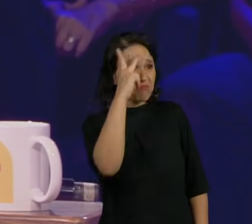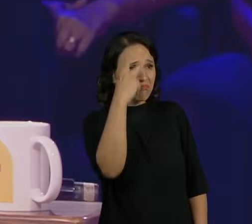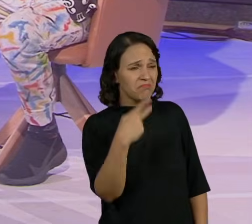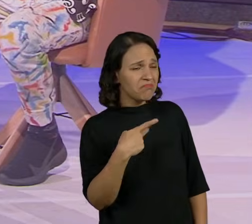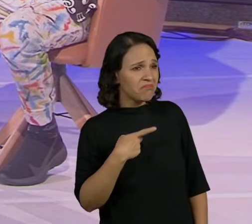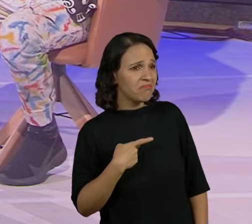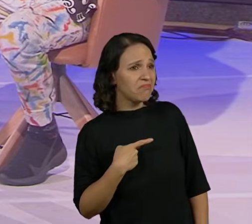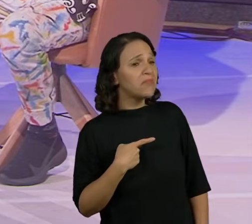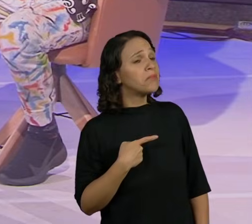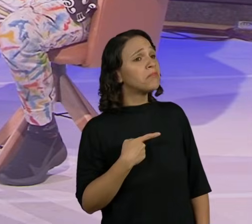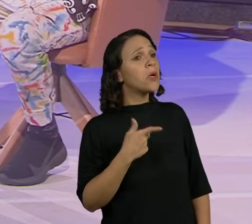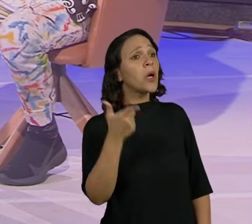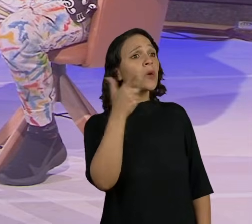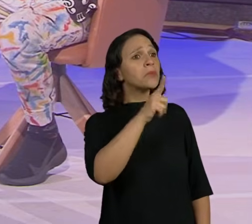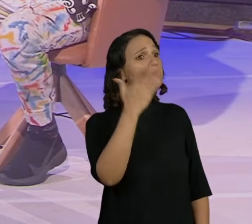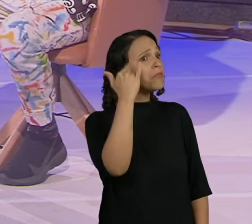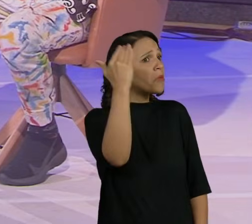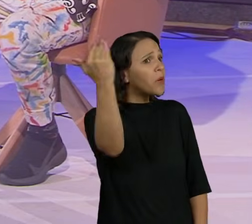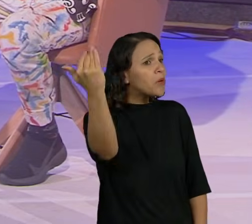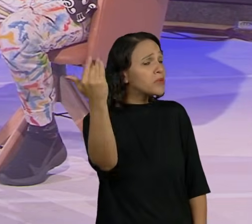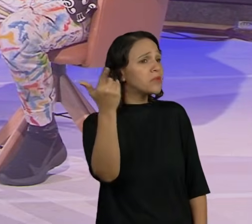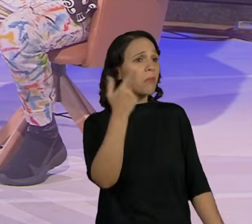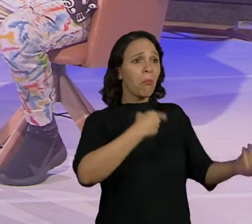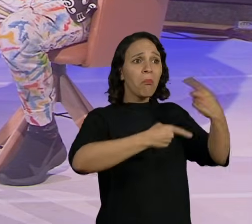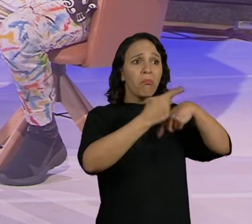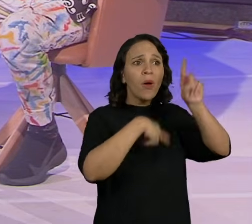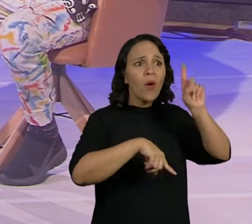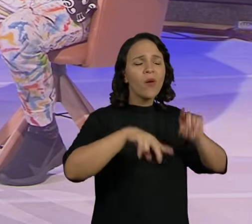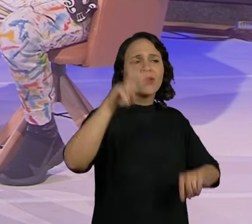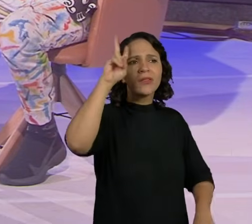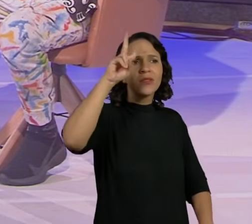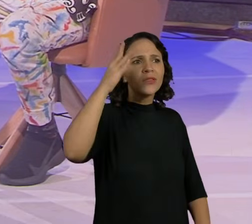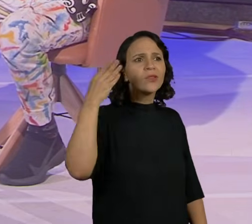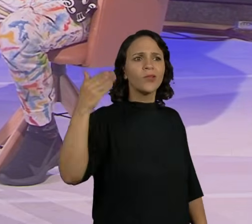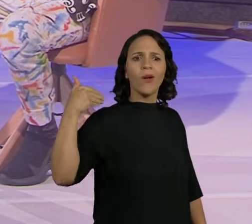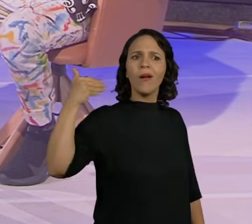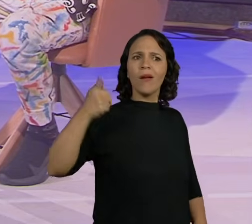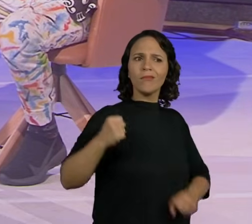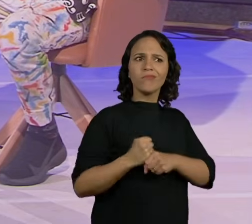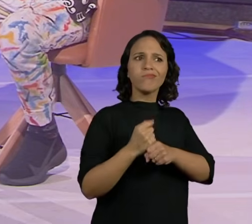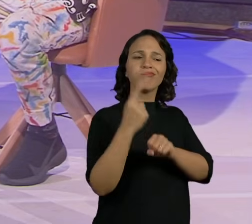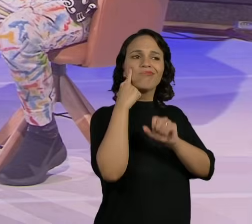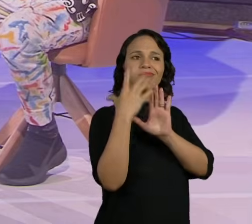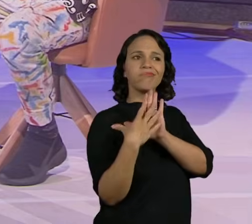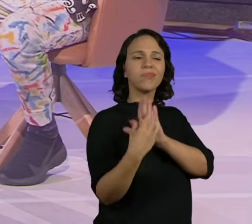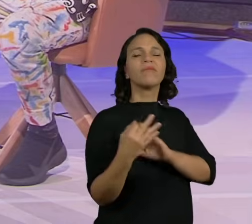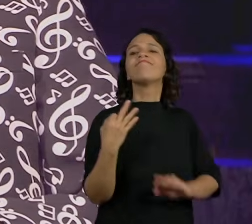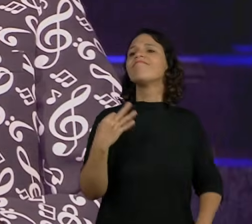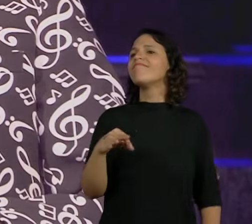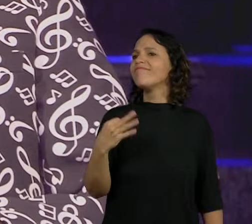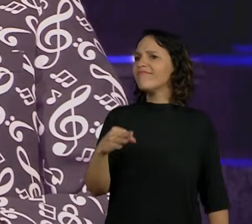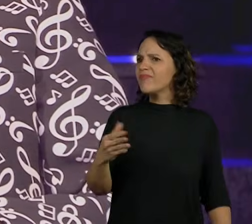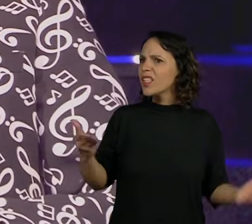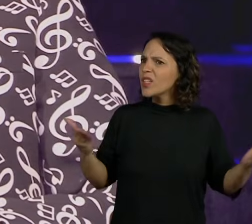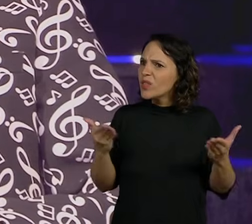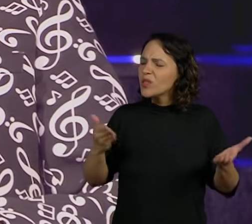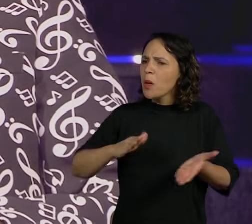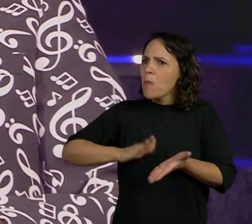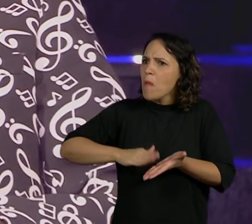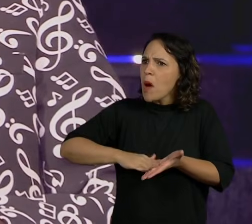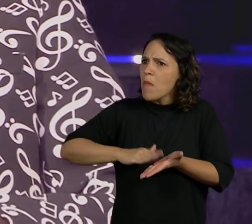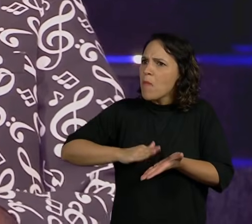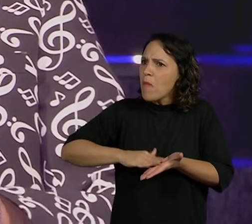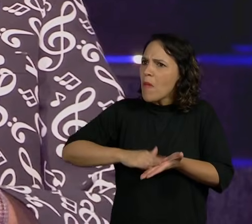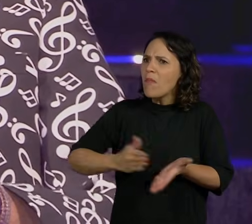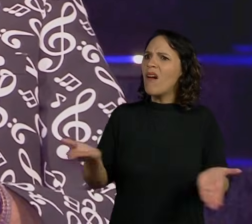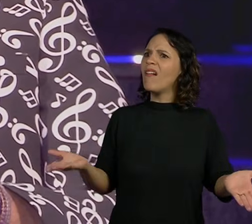quer ser, faz sucesso, conquista, né, a sua história, uma trajetória linda. Isso é um exemplo, né? Isso é verdade. A criança é muito cobrada, mas a criança